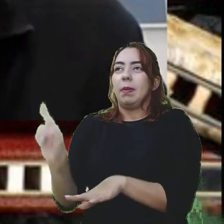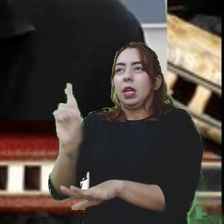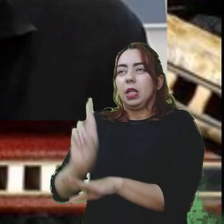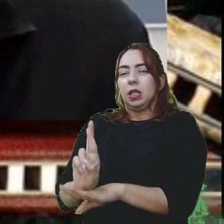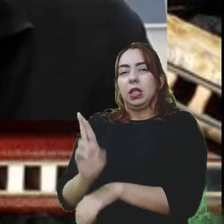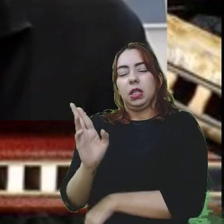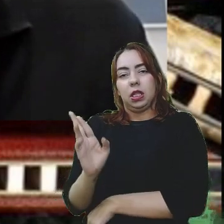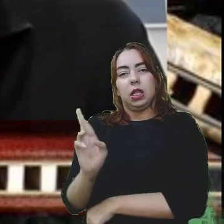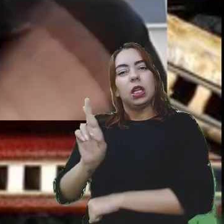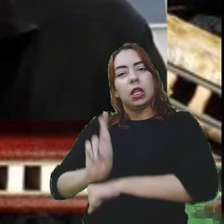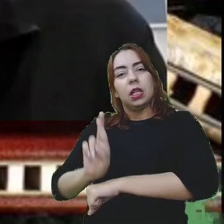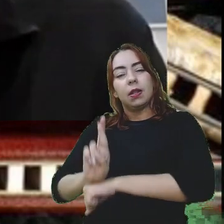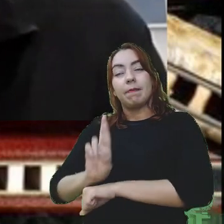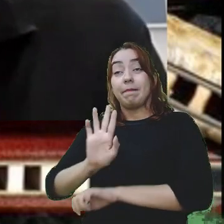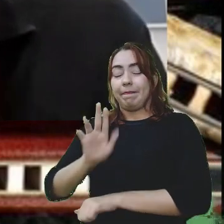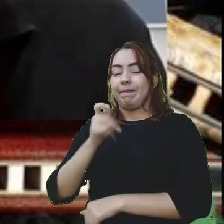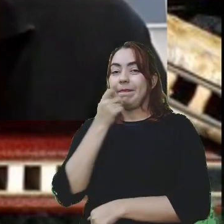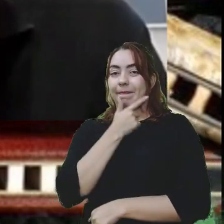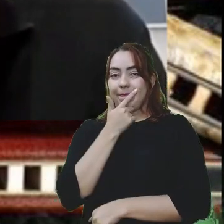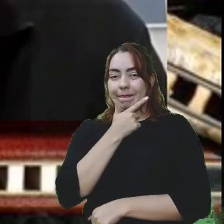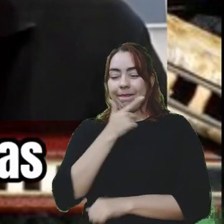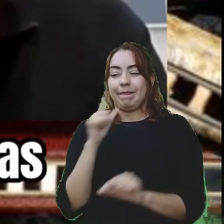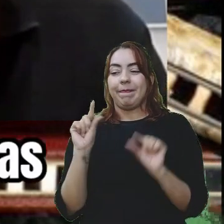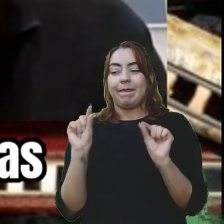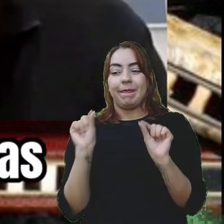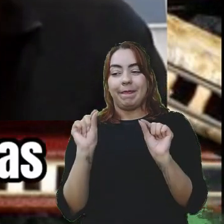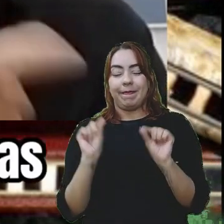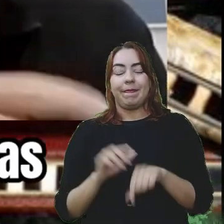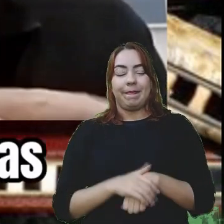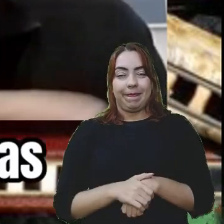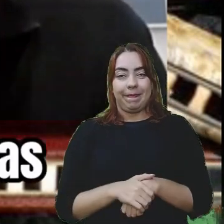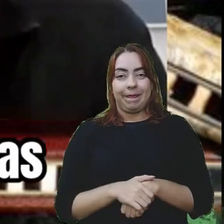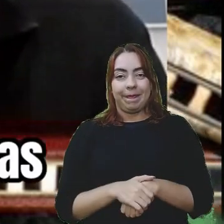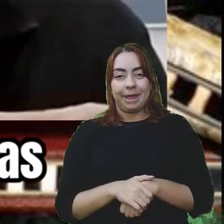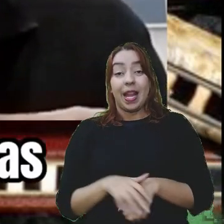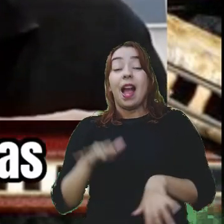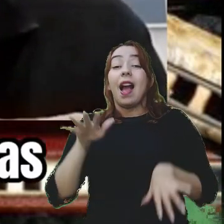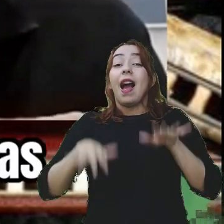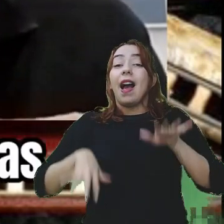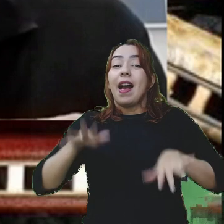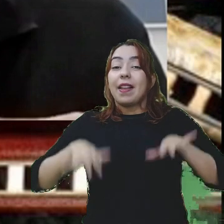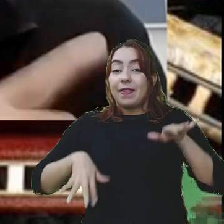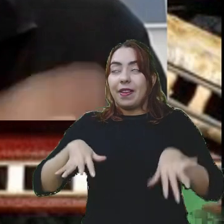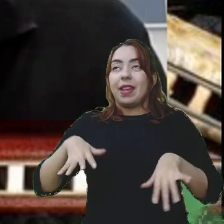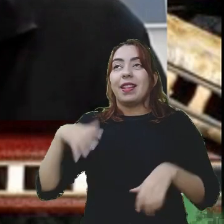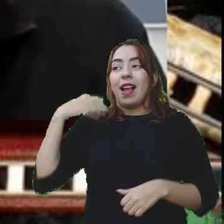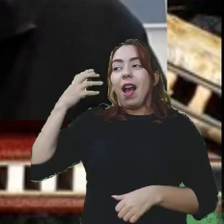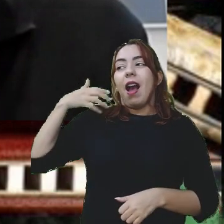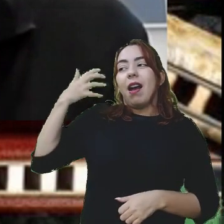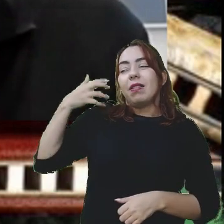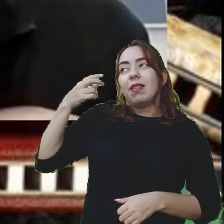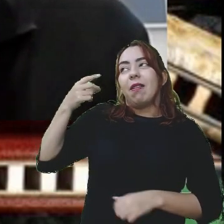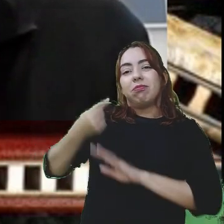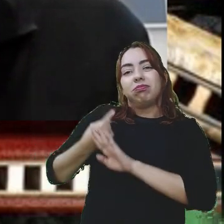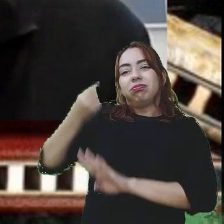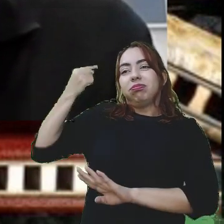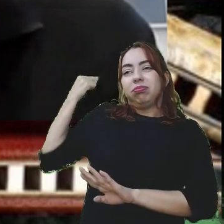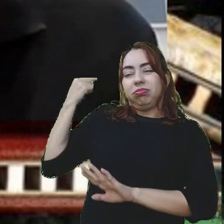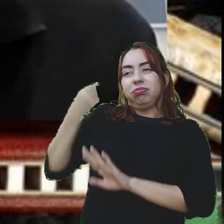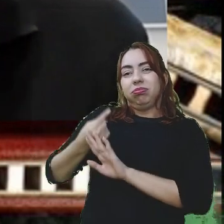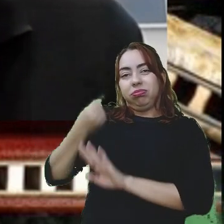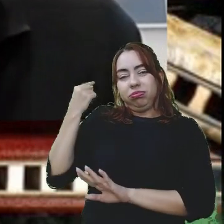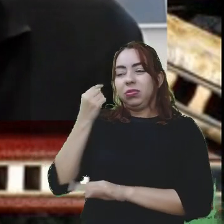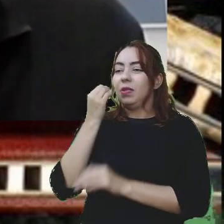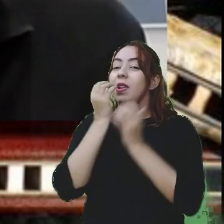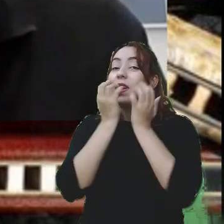E engraçado, que, assim, só um parênteses, como eu às vezes ouço gravações antigas, que eu estou tocando com o Rony, ou estou tocando com o Hering,